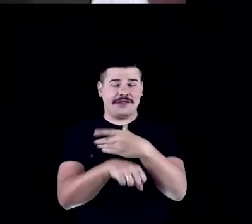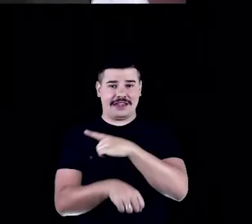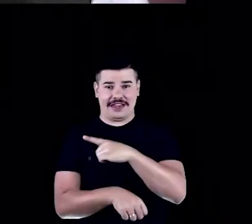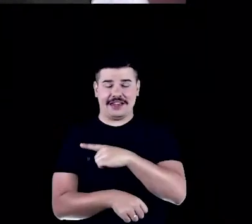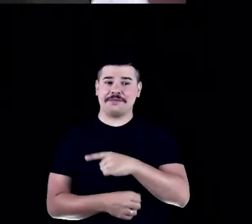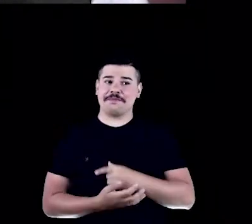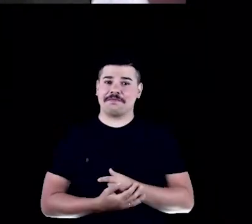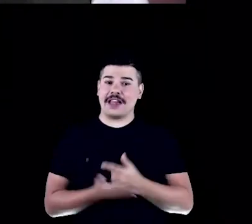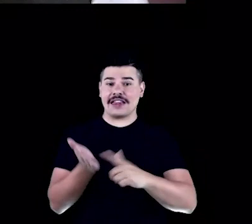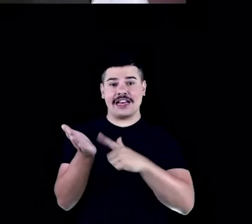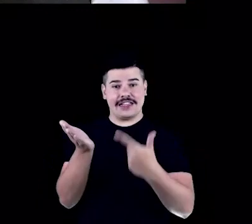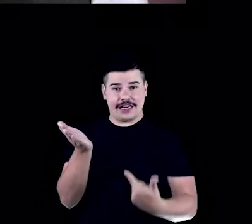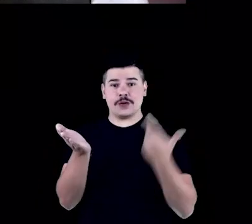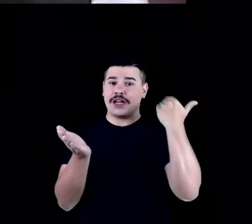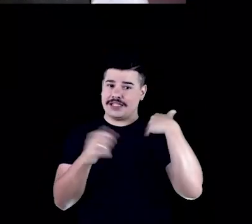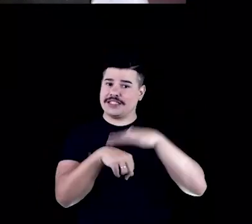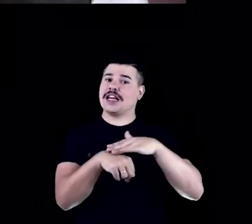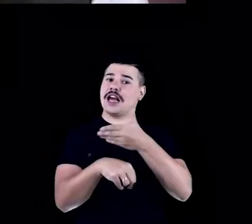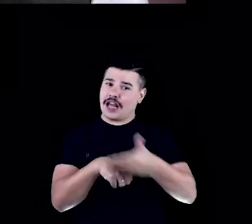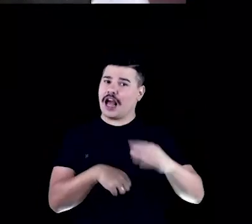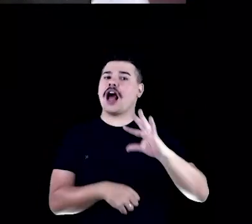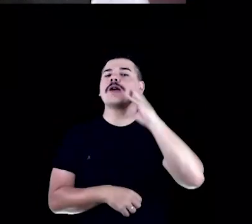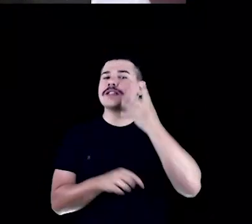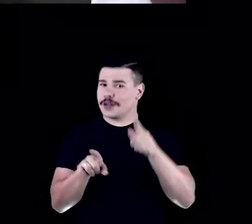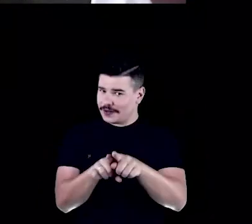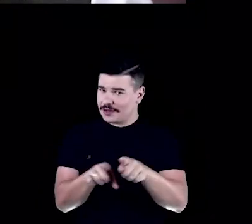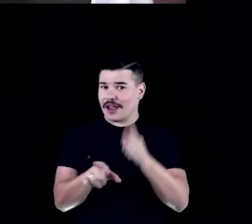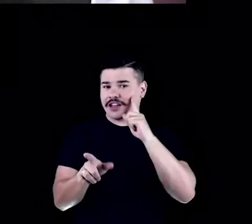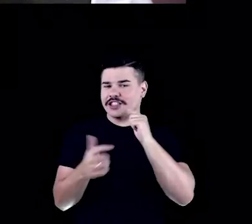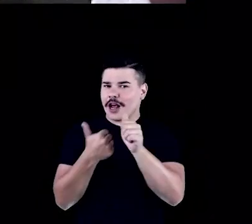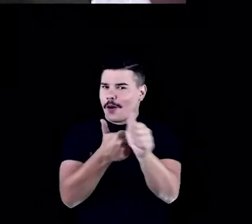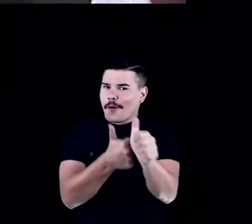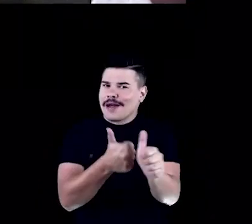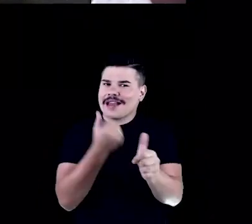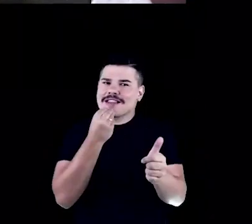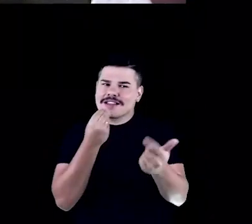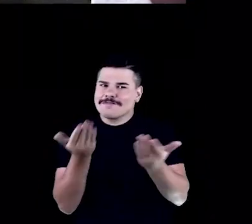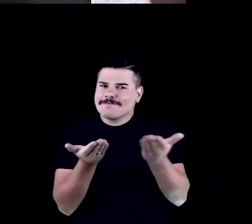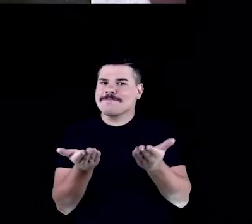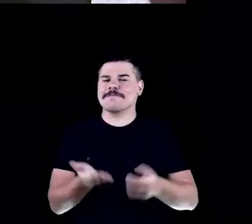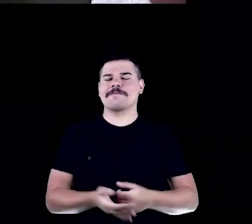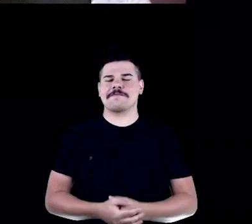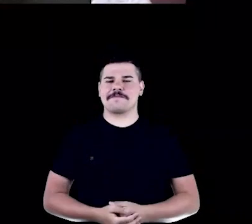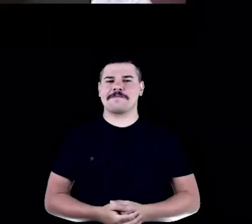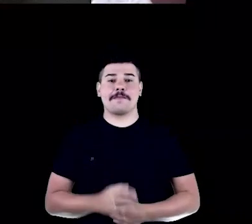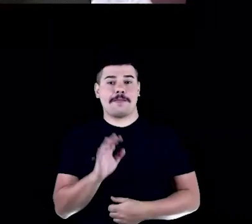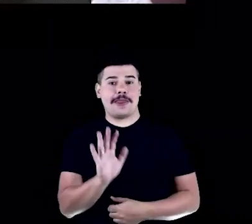pessoas. E na literatura isso aconteceu também, né? E a gente tem acompanhado isso aí, tentado acompanhar, né?